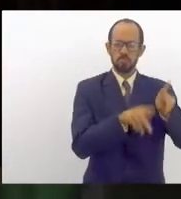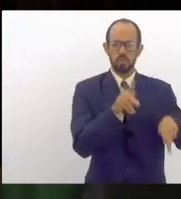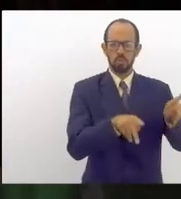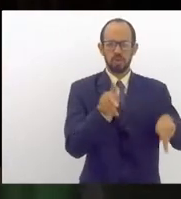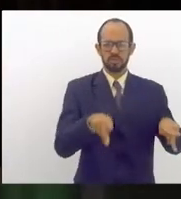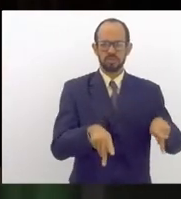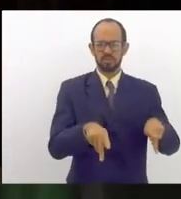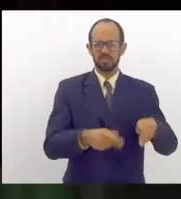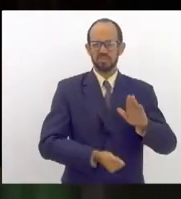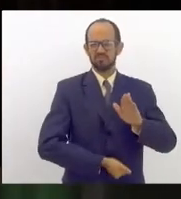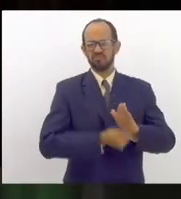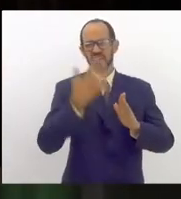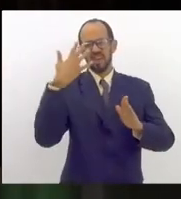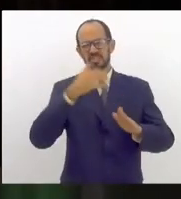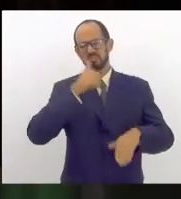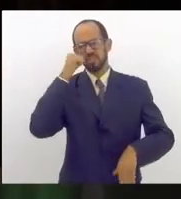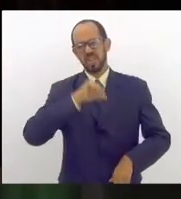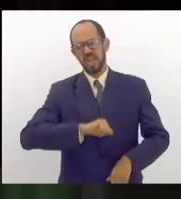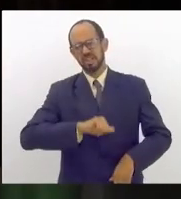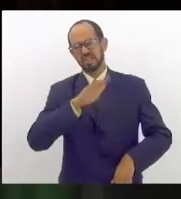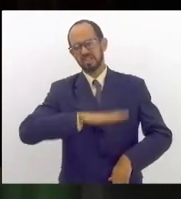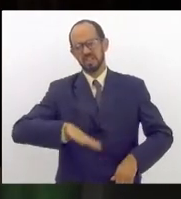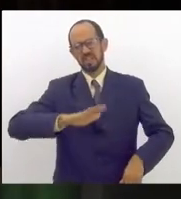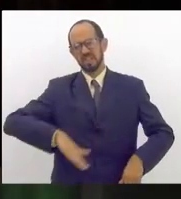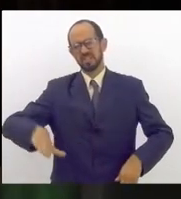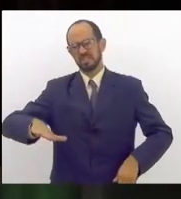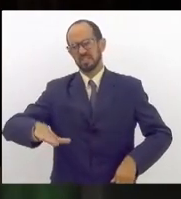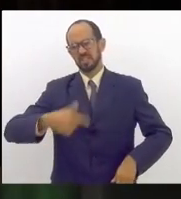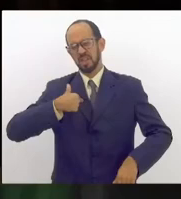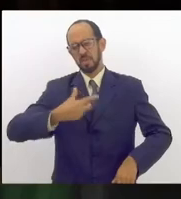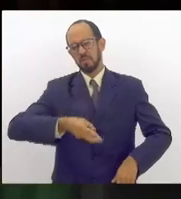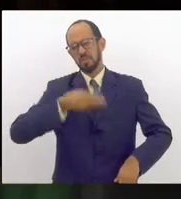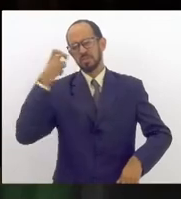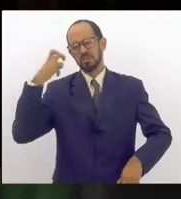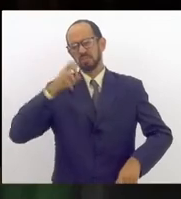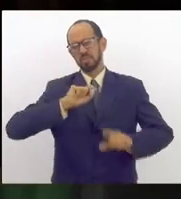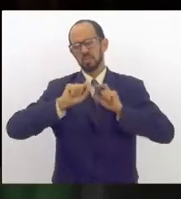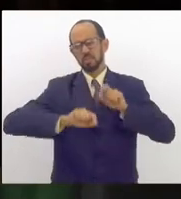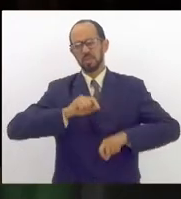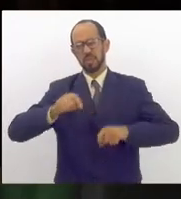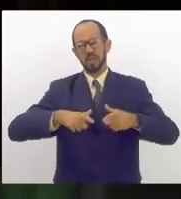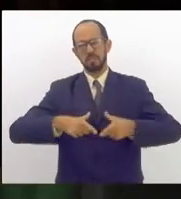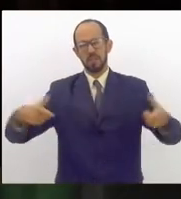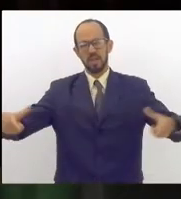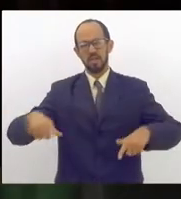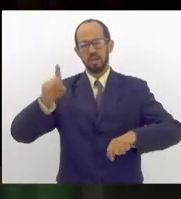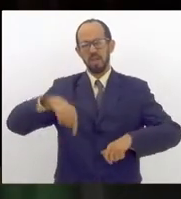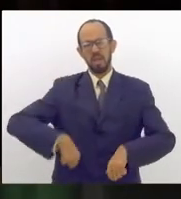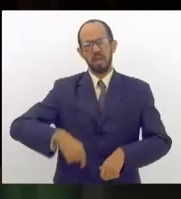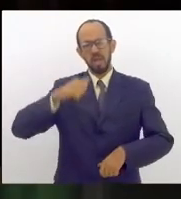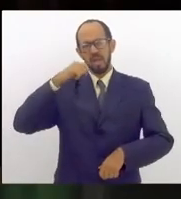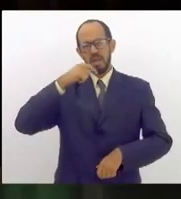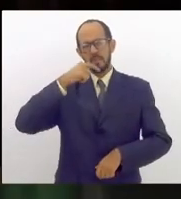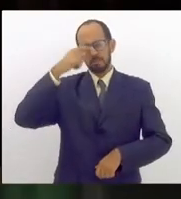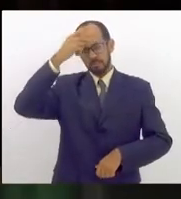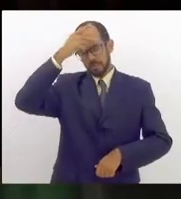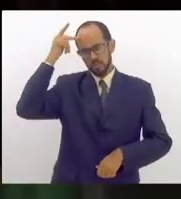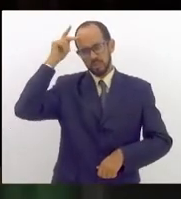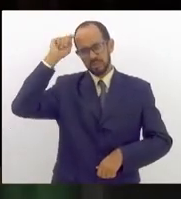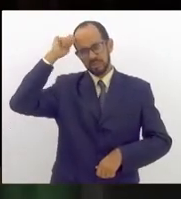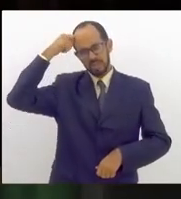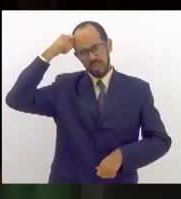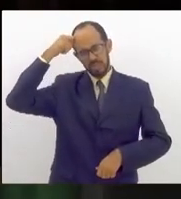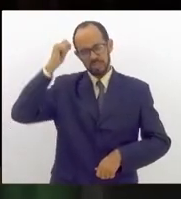centenas de mulheres crianças eu pude perceber que na sua maior parte negra de negros dormindo debaixo da